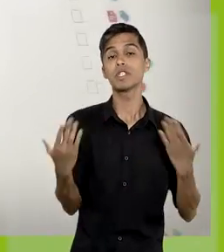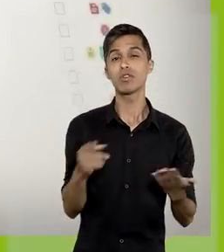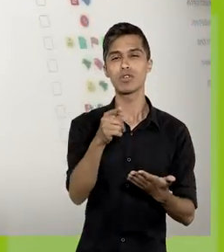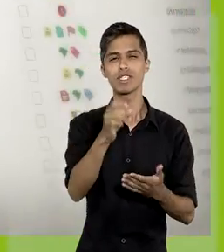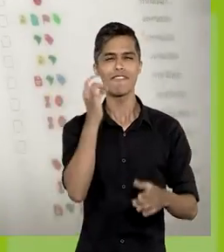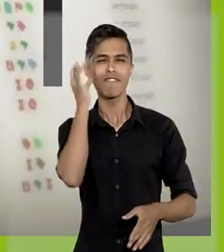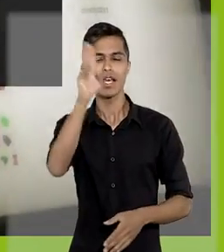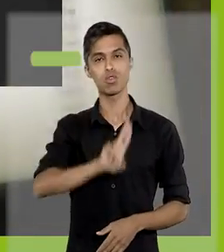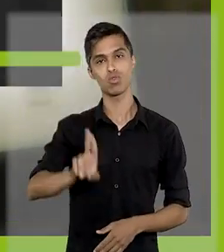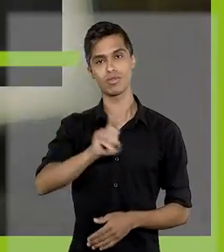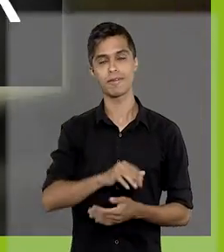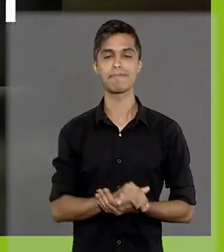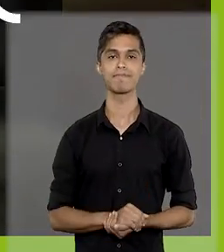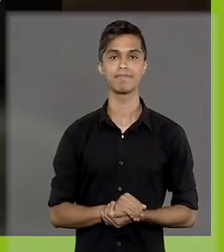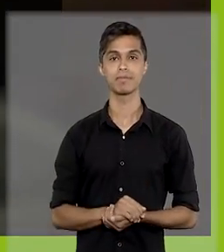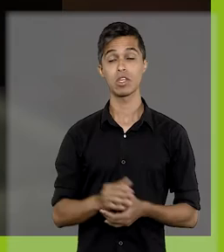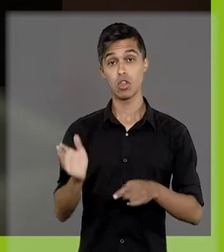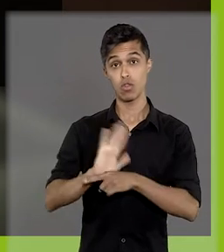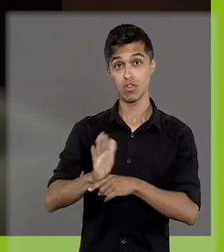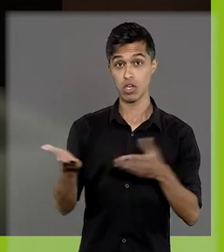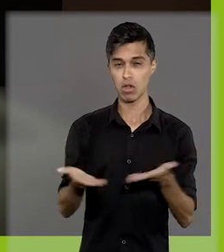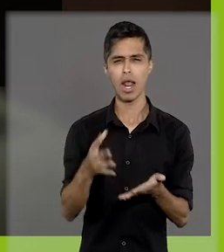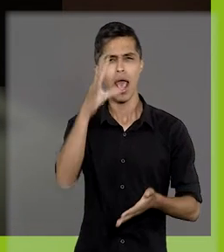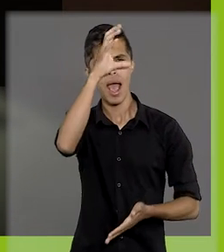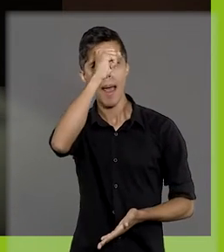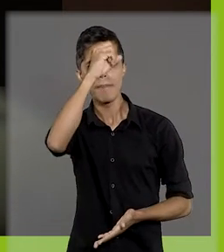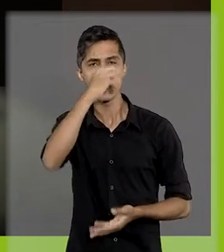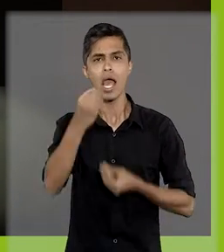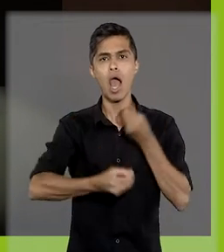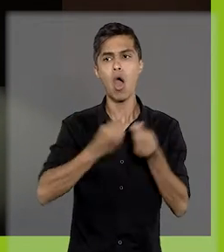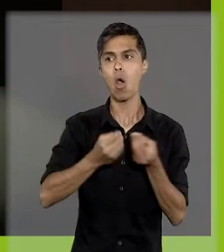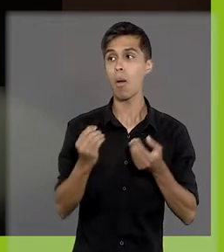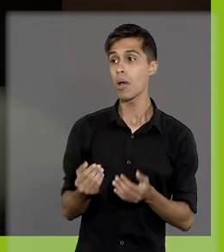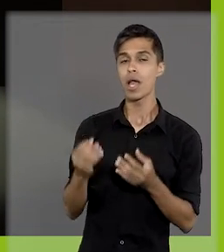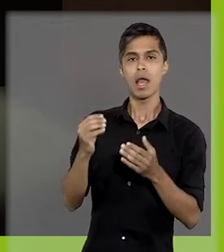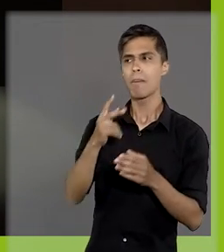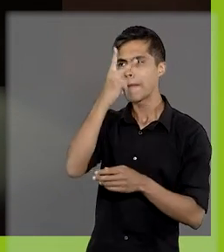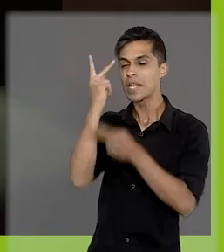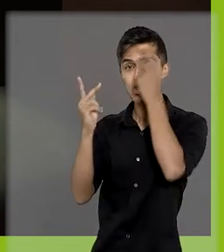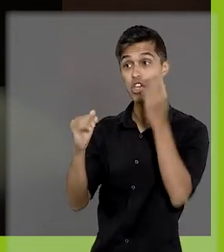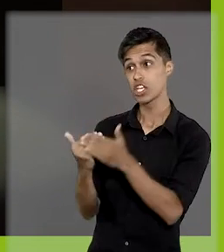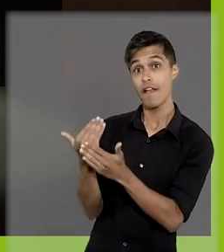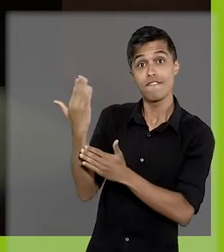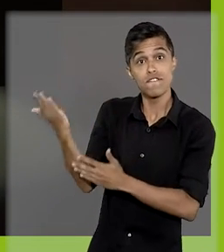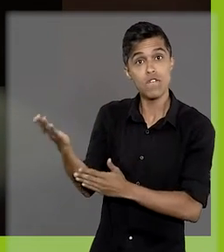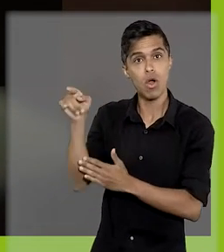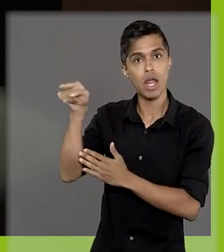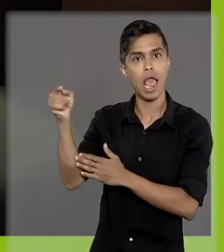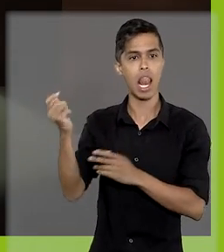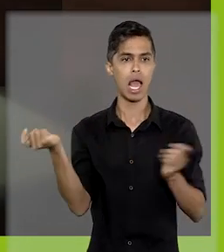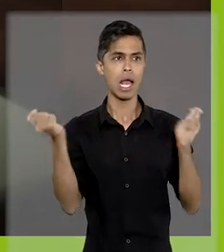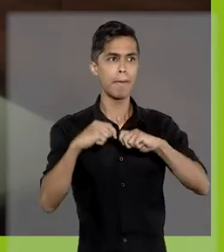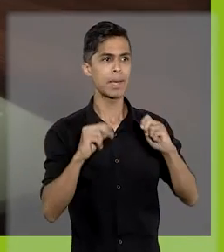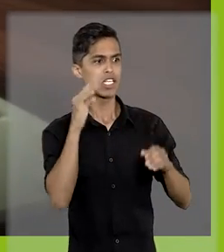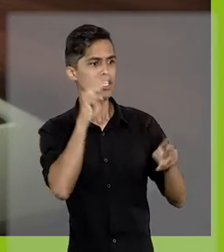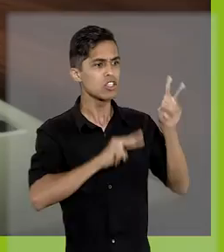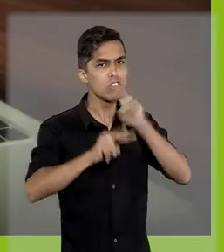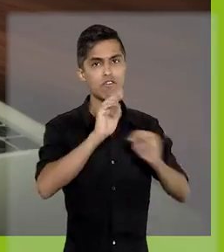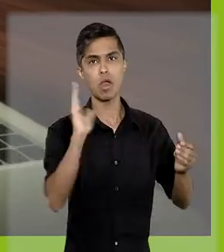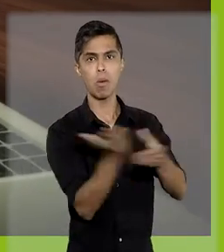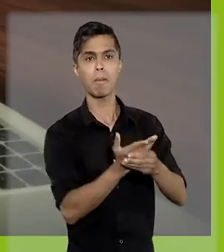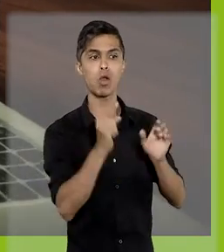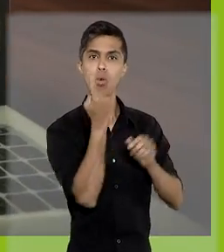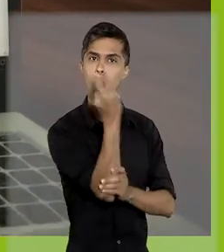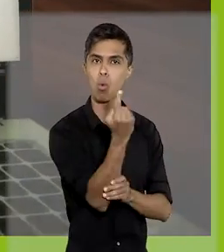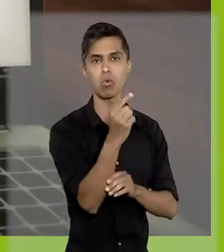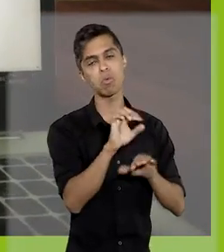sistema. Neste vídeo, você vai aprender a conceder acesso externo a usuários interessados em um determinado